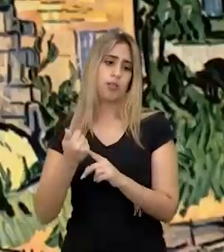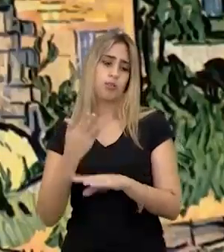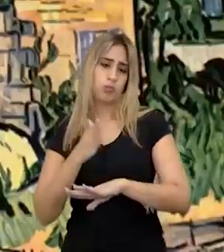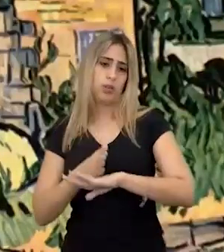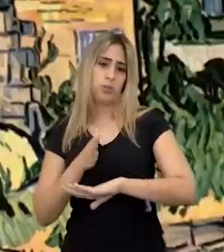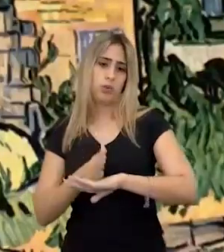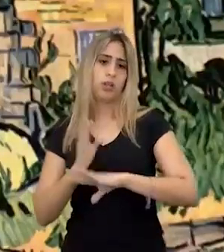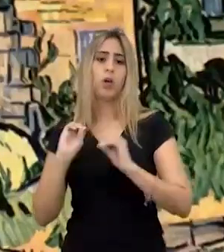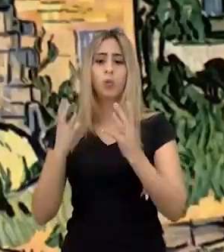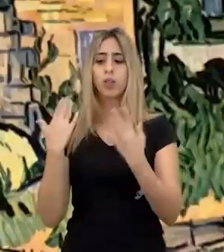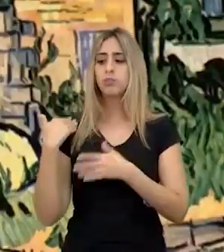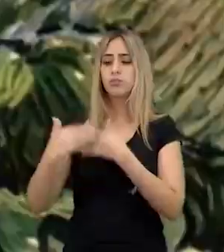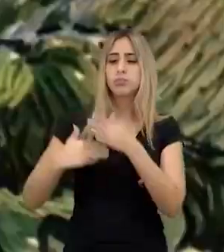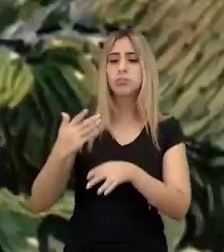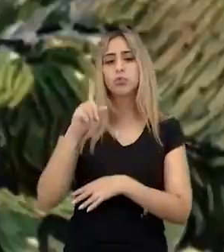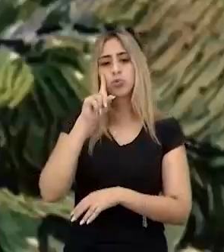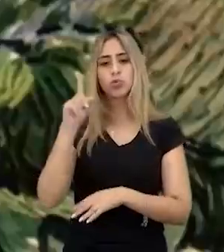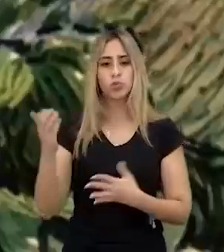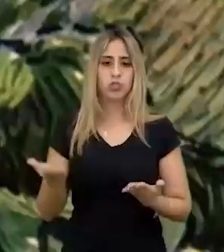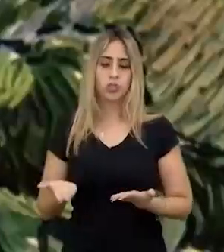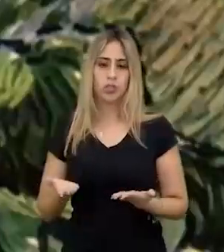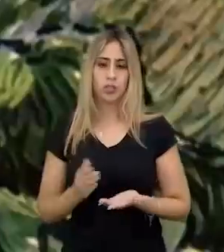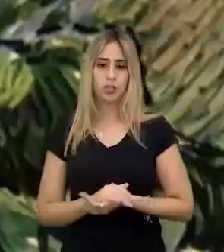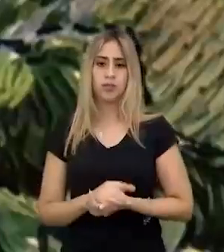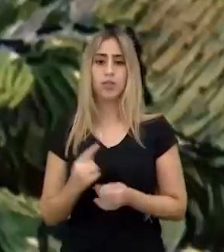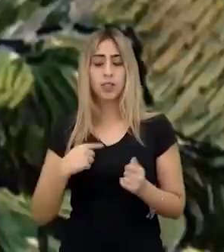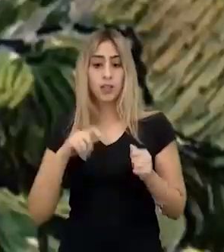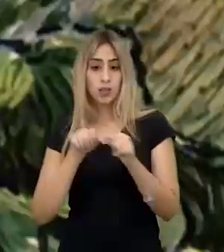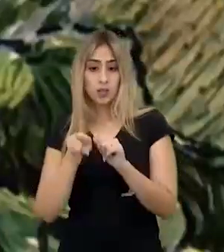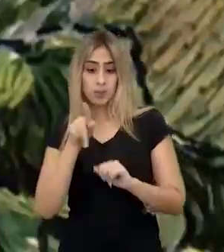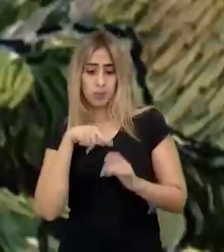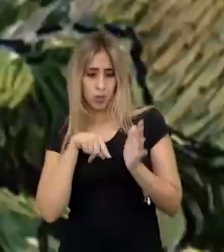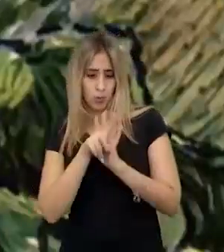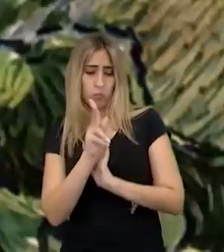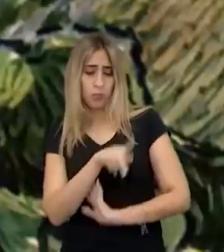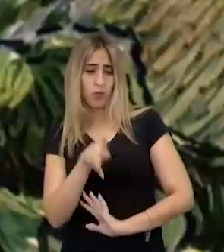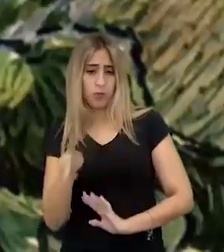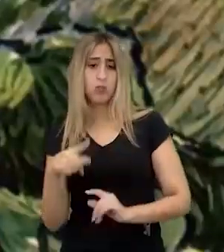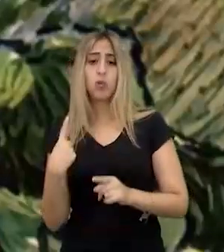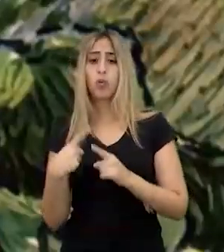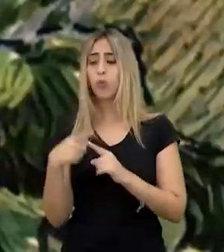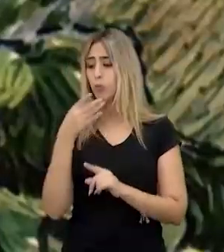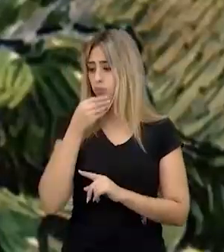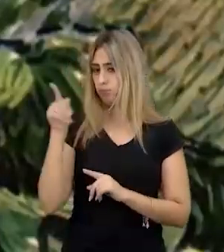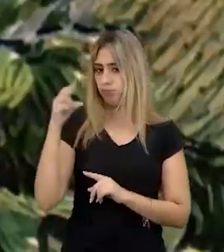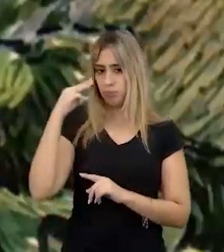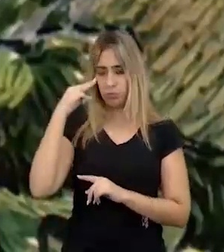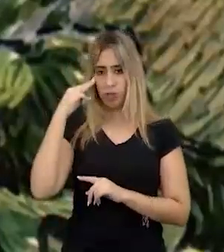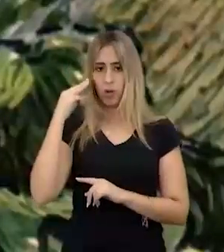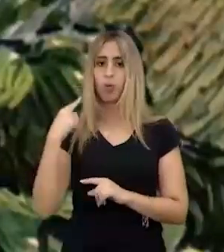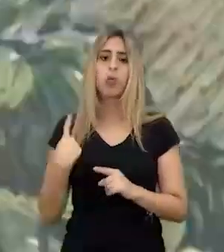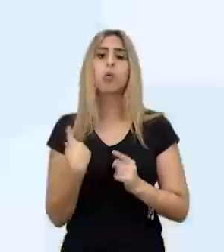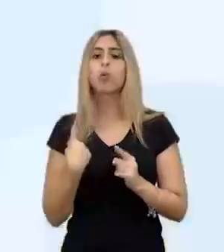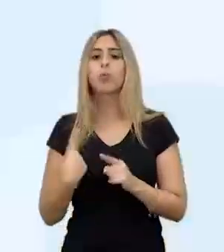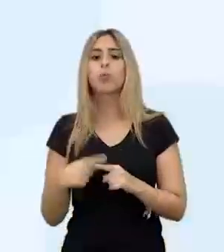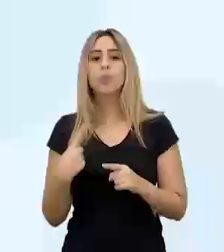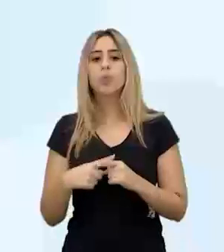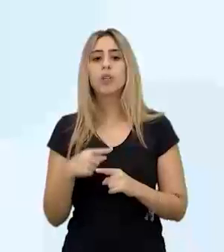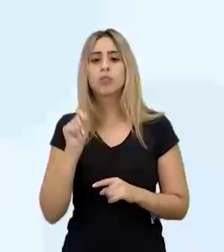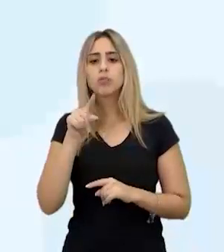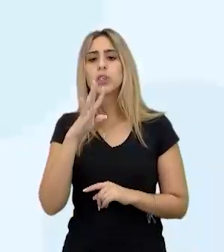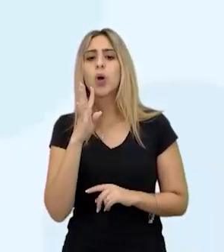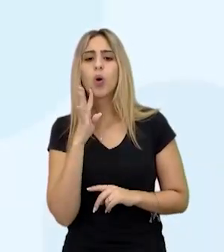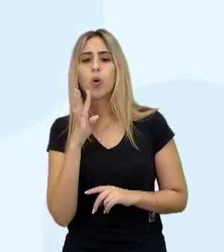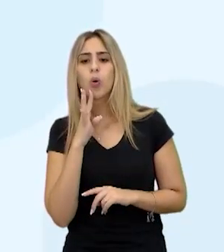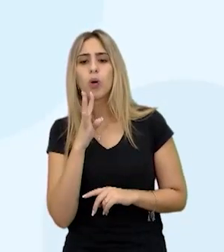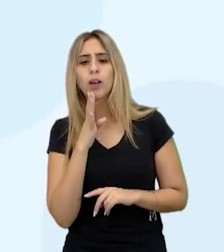acontecendo hoje em dia, né? Então, eu fiz essa pergunta para o Promauro porque já faz um link com a nossa pergunta norteadora aí, ó. Você